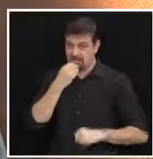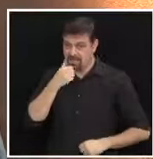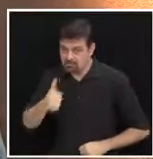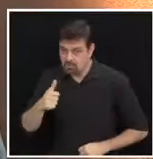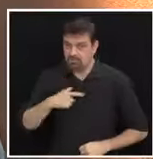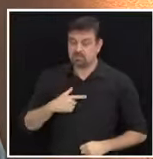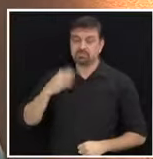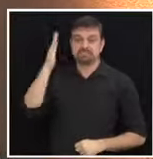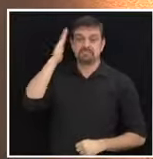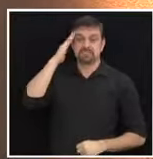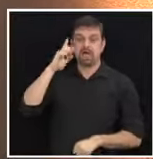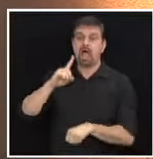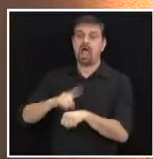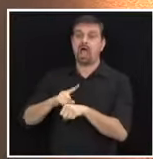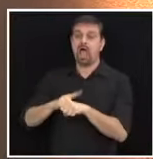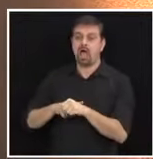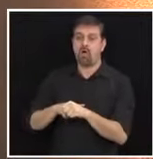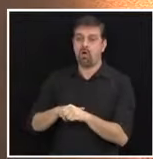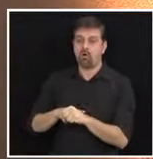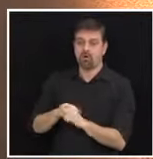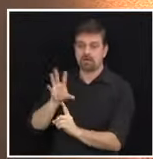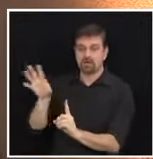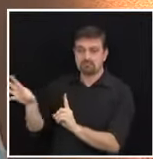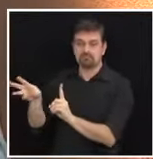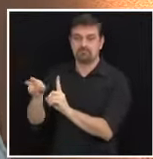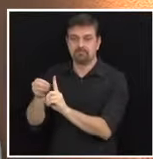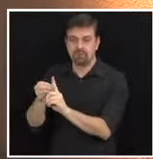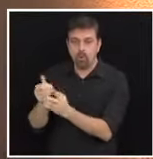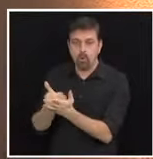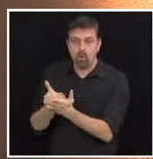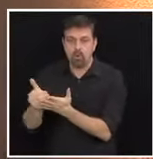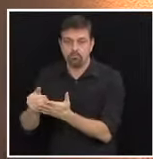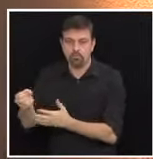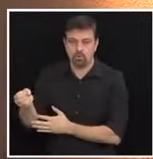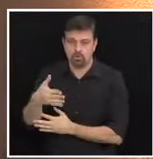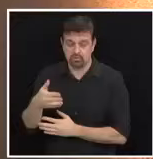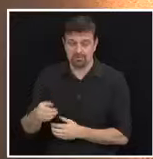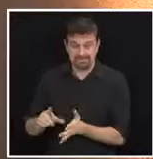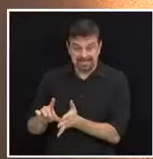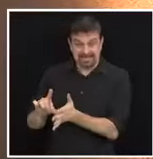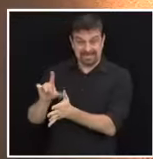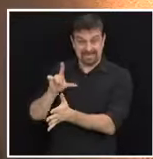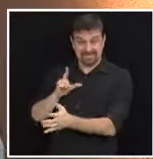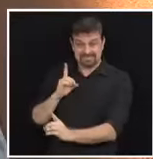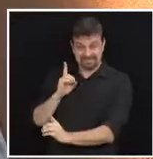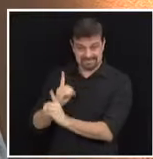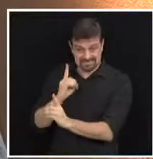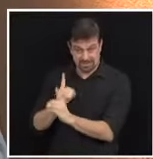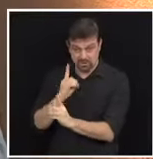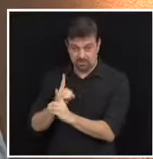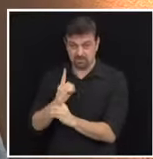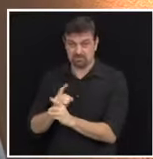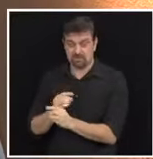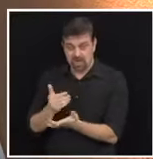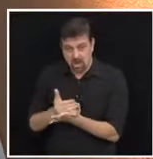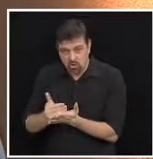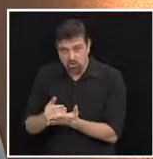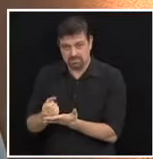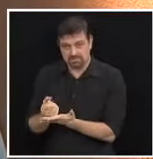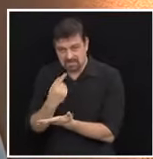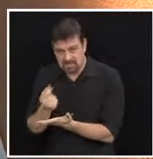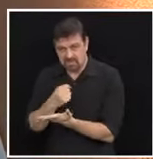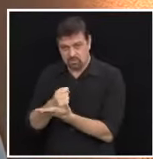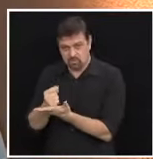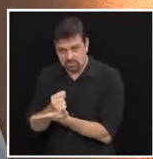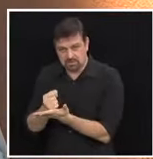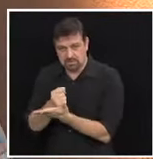facilita muito na hora da indicação do tratamento e acompanhamento. Quanto mais precoce você chegar no serviço, melhor. O resultado é melhor